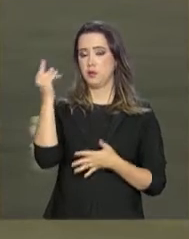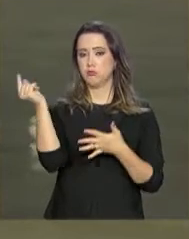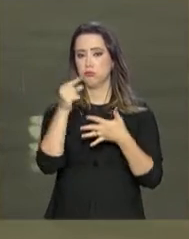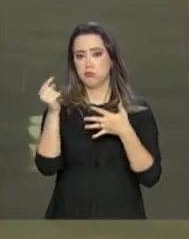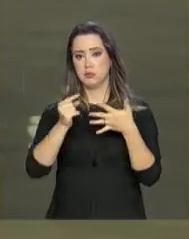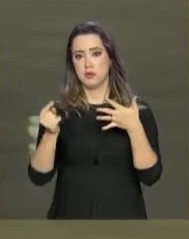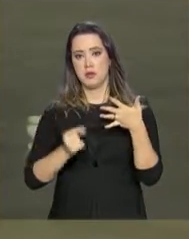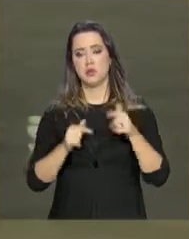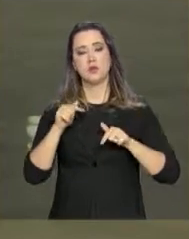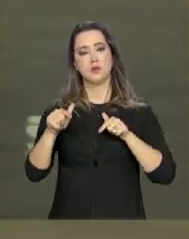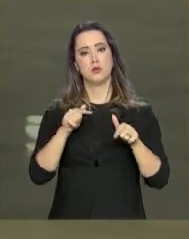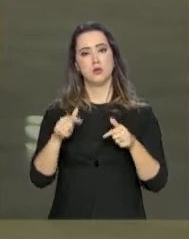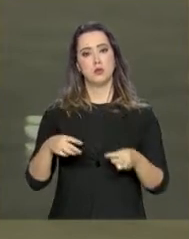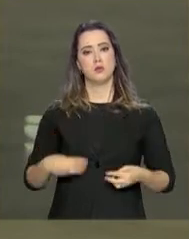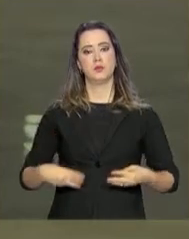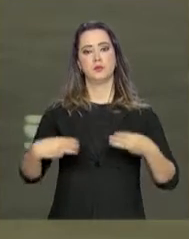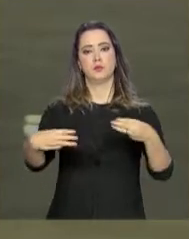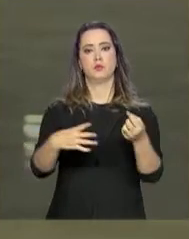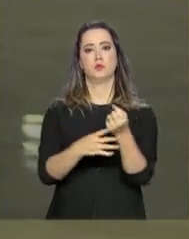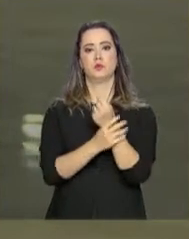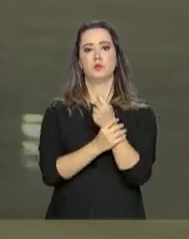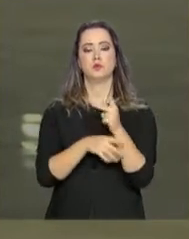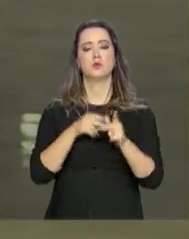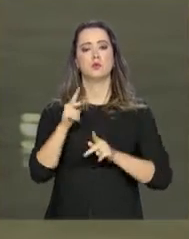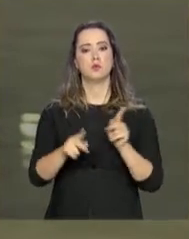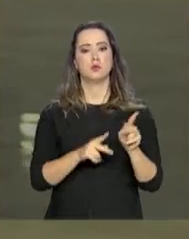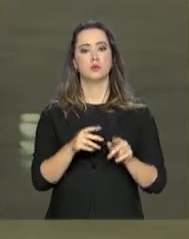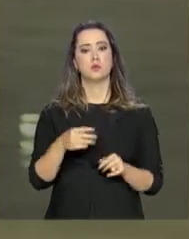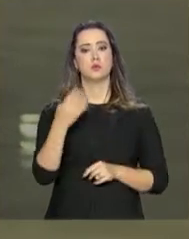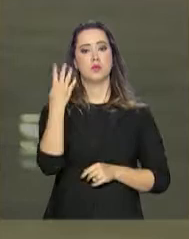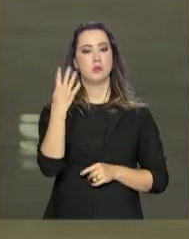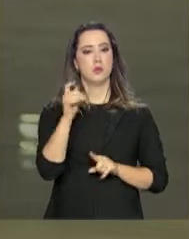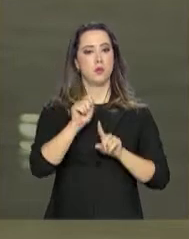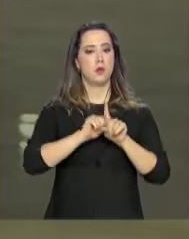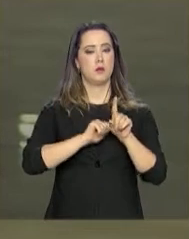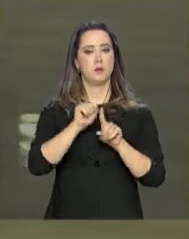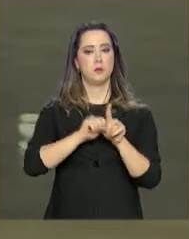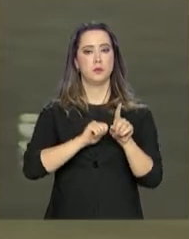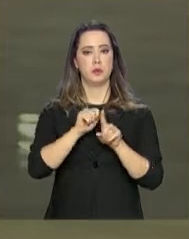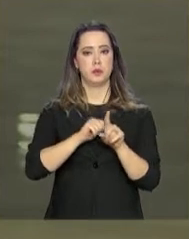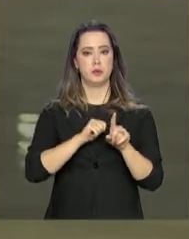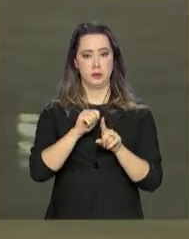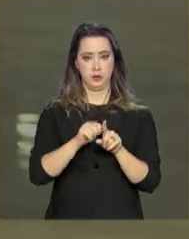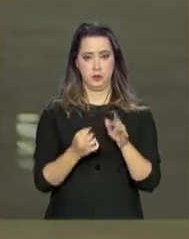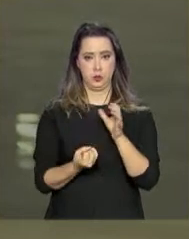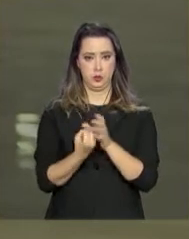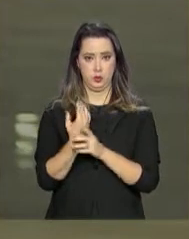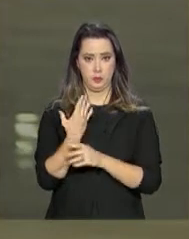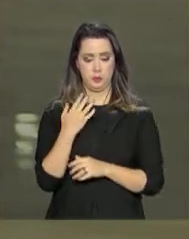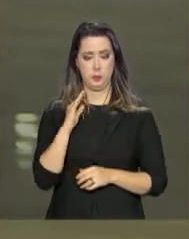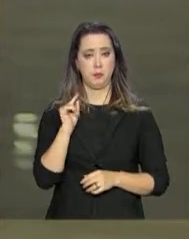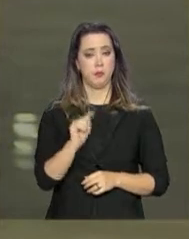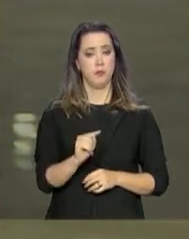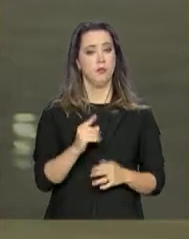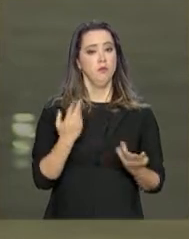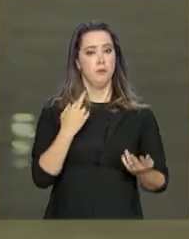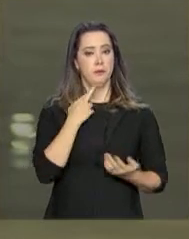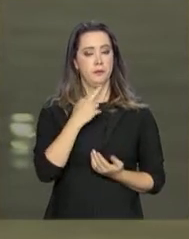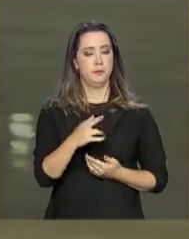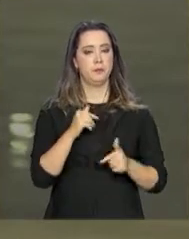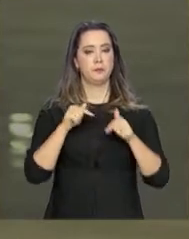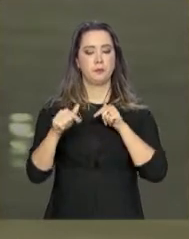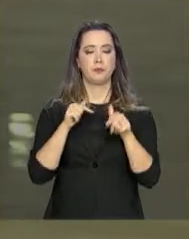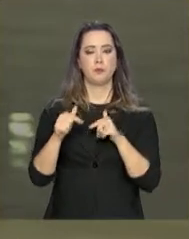ações do ministério da segurança pública nestes quatro meses após a criação da pasta como resultado de